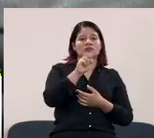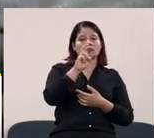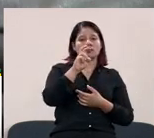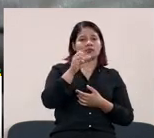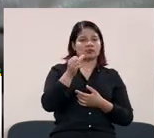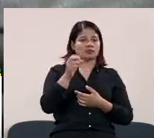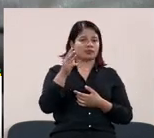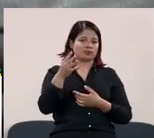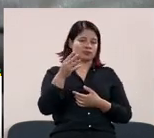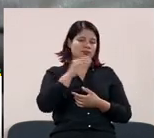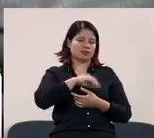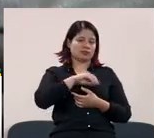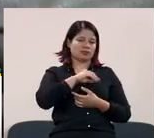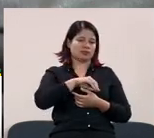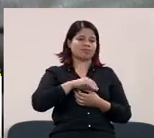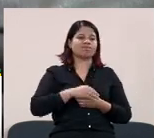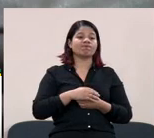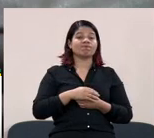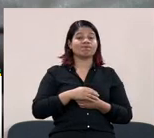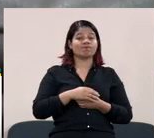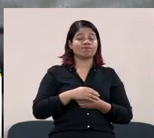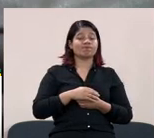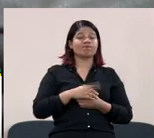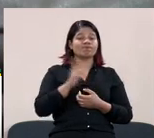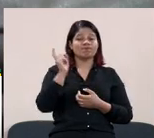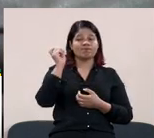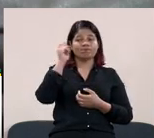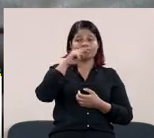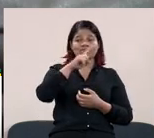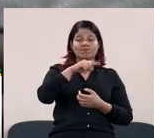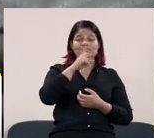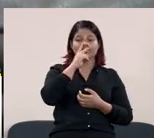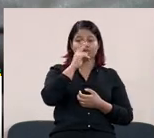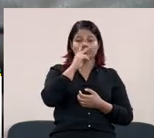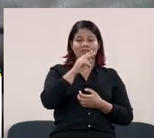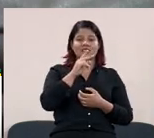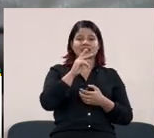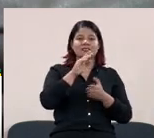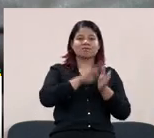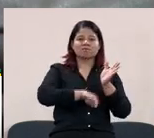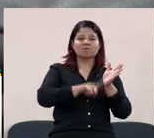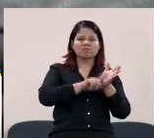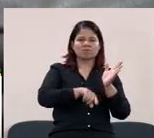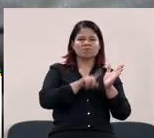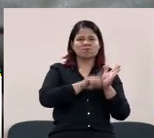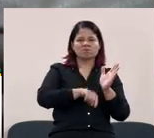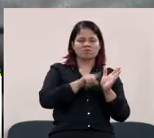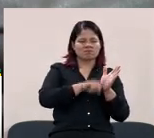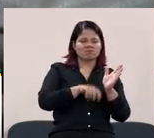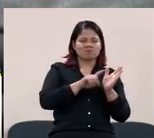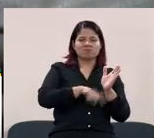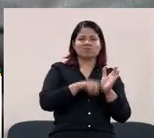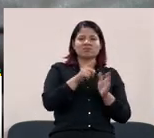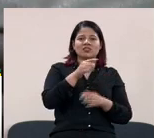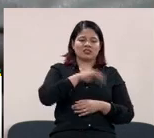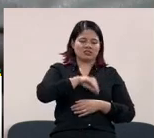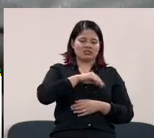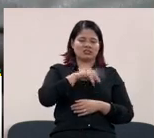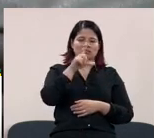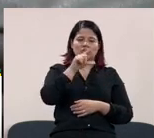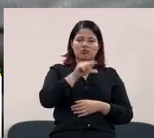isso mostra o quanto a inflação corroeu o vencimento dos trabalhadores da educação, doutor